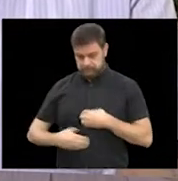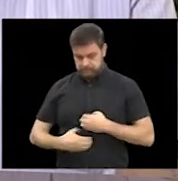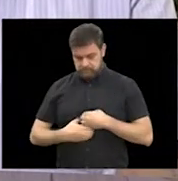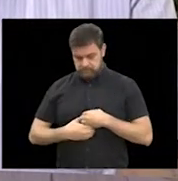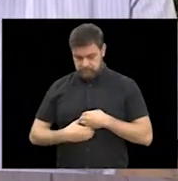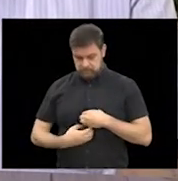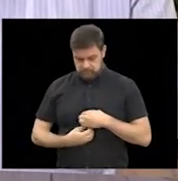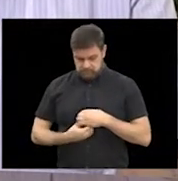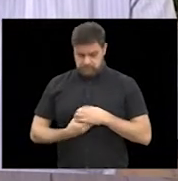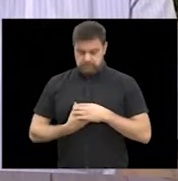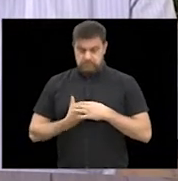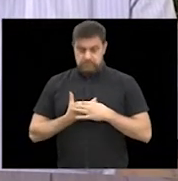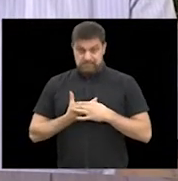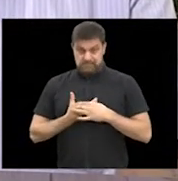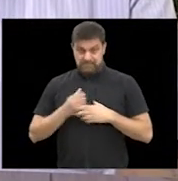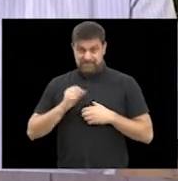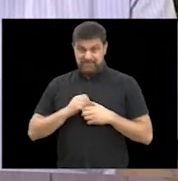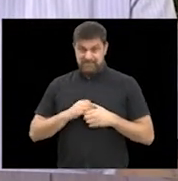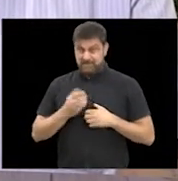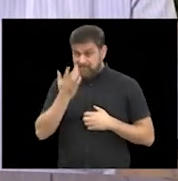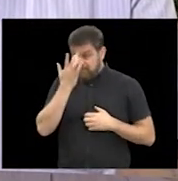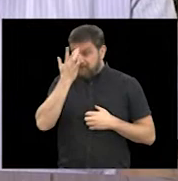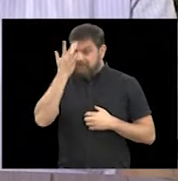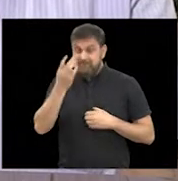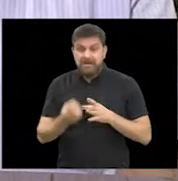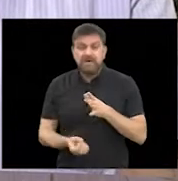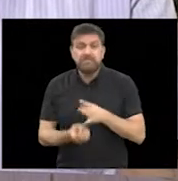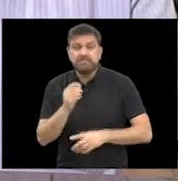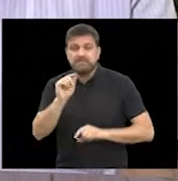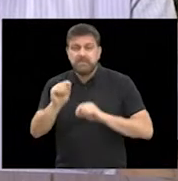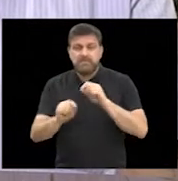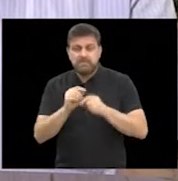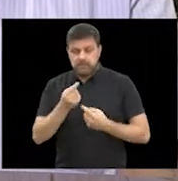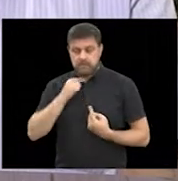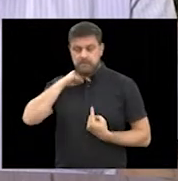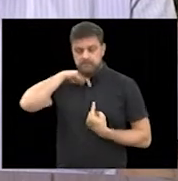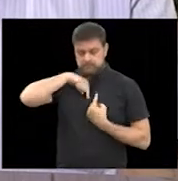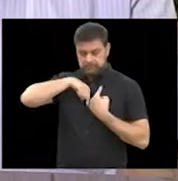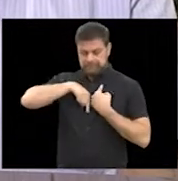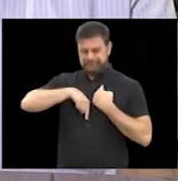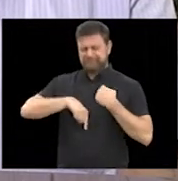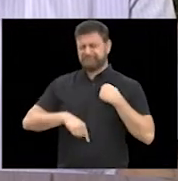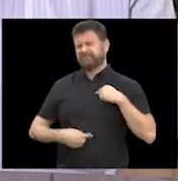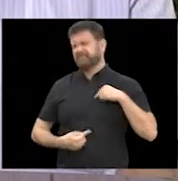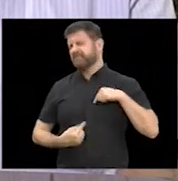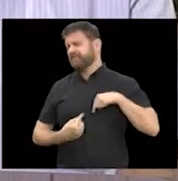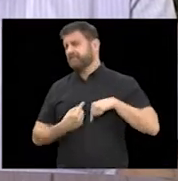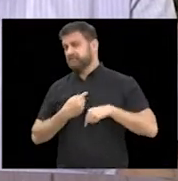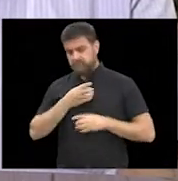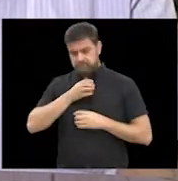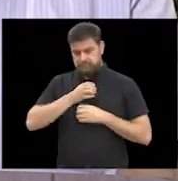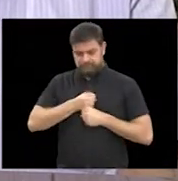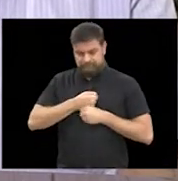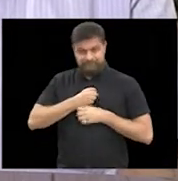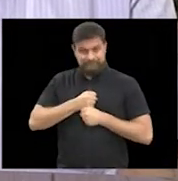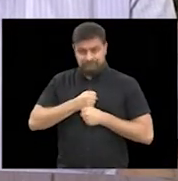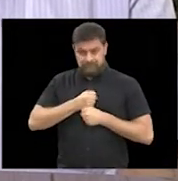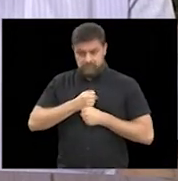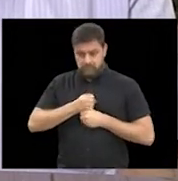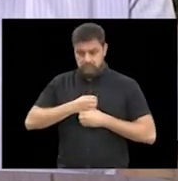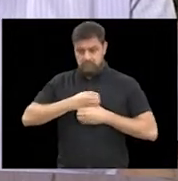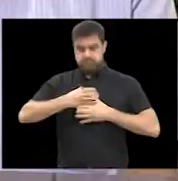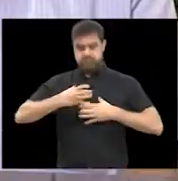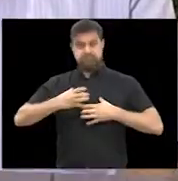fundo gástrico facilita o refluxo através do esfíncter inferior do esôfago, que